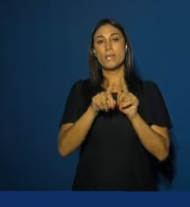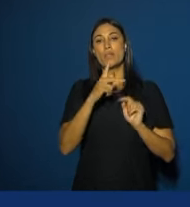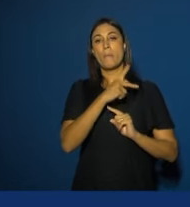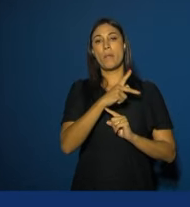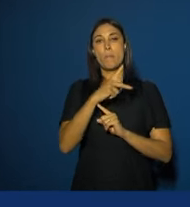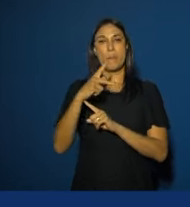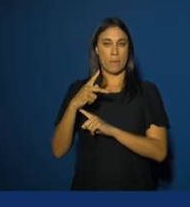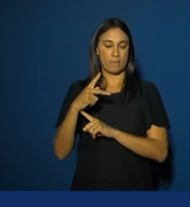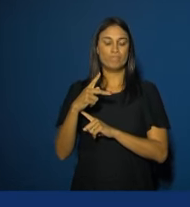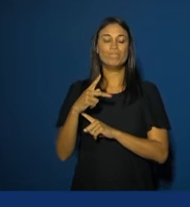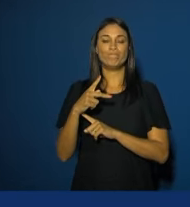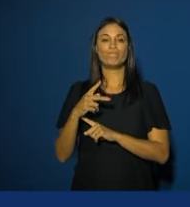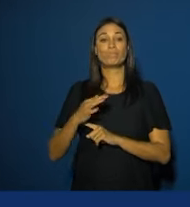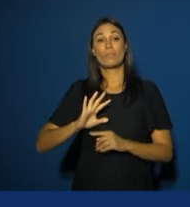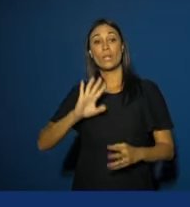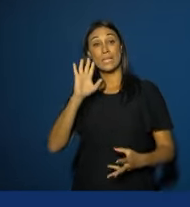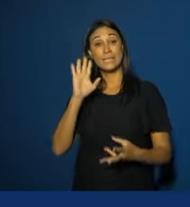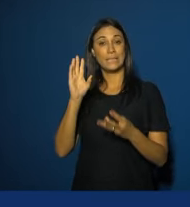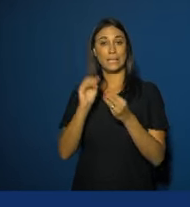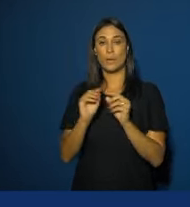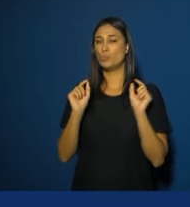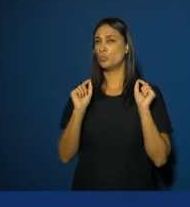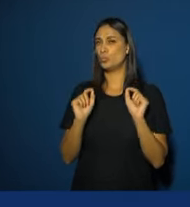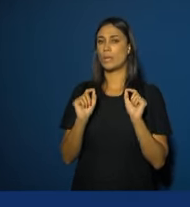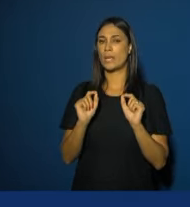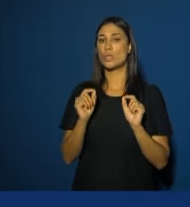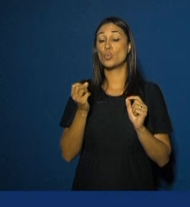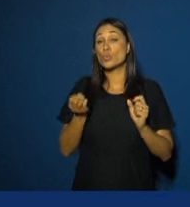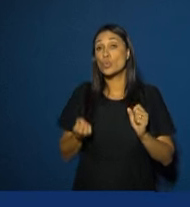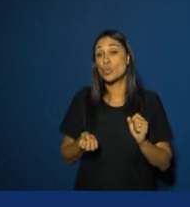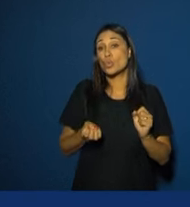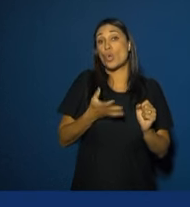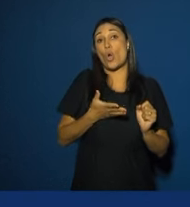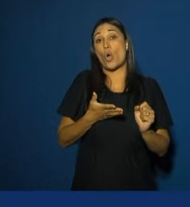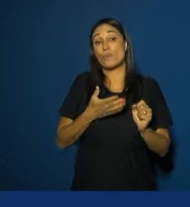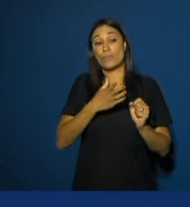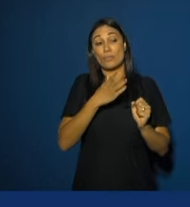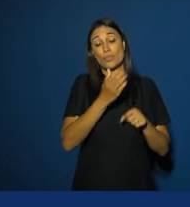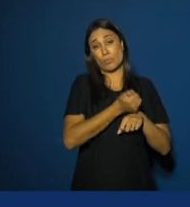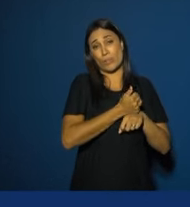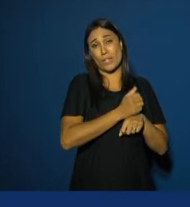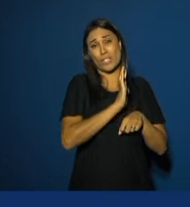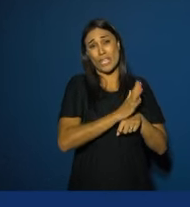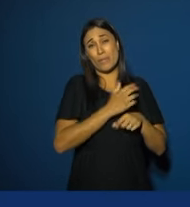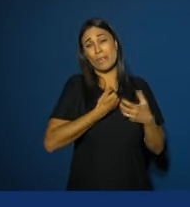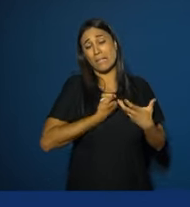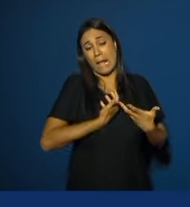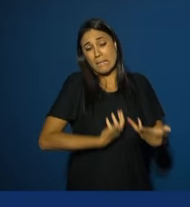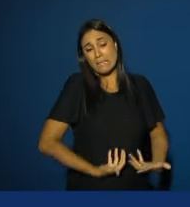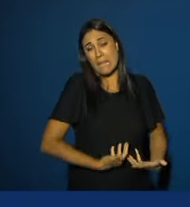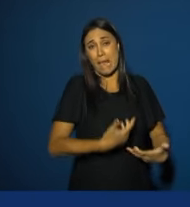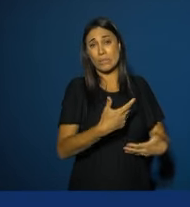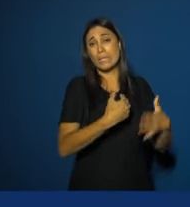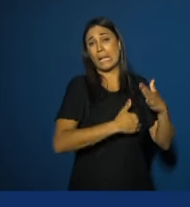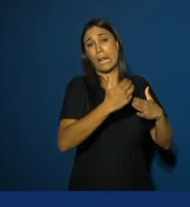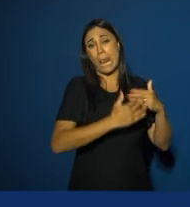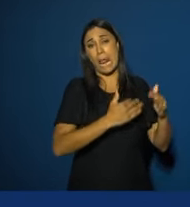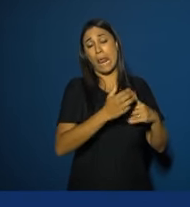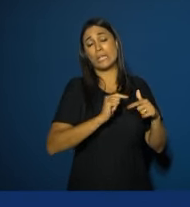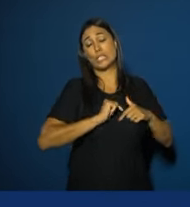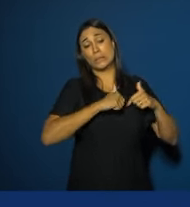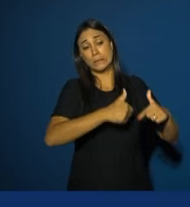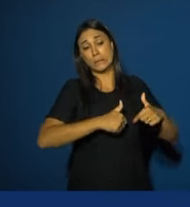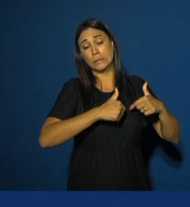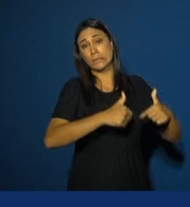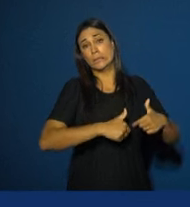PPP. Entendemos que os atuais players estão ficando sobrecarregados na sua tarefa de exercer